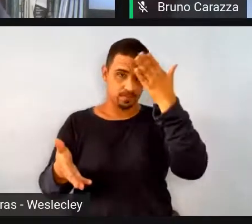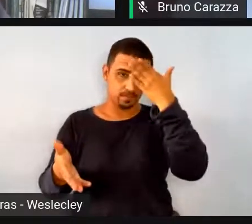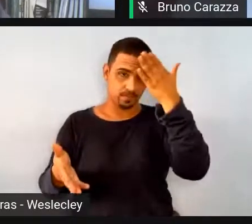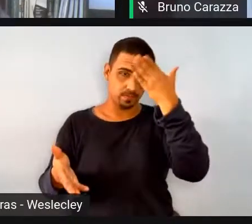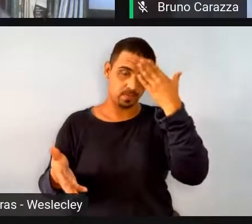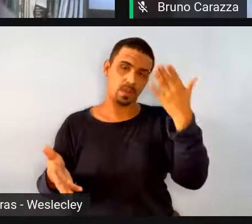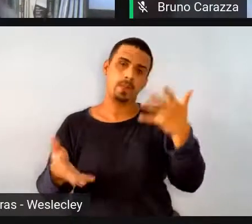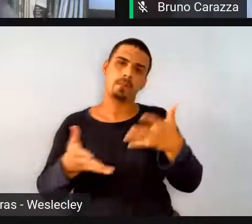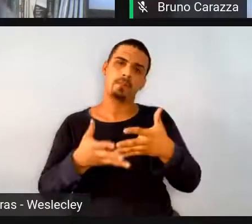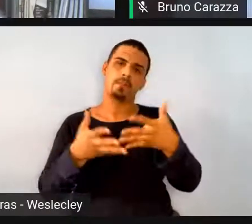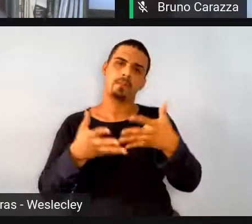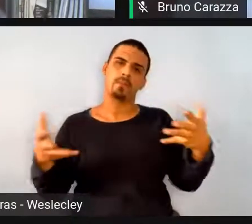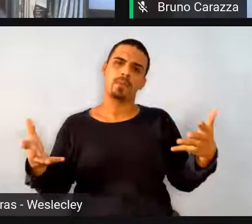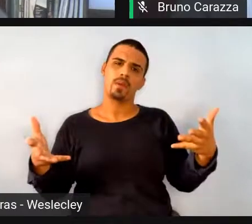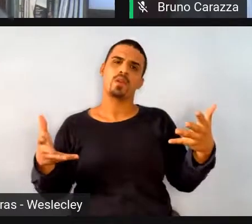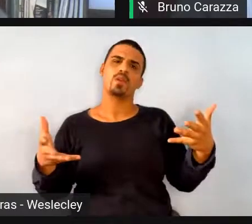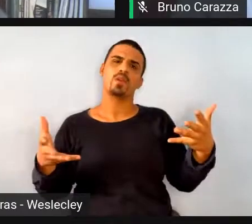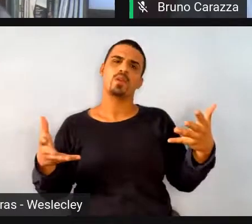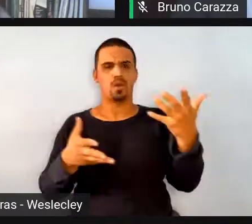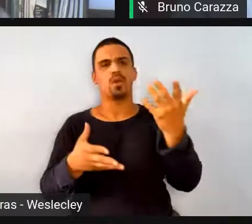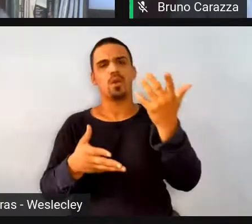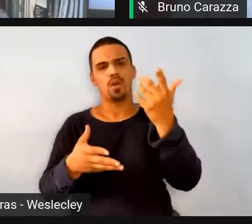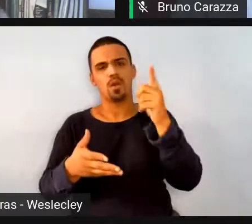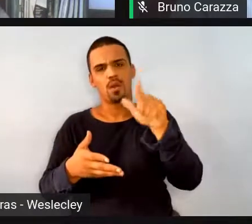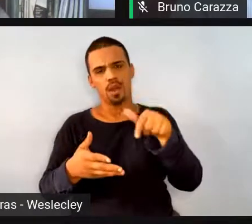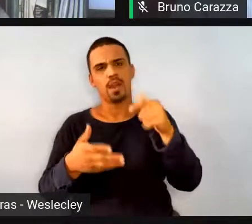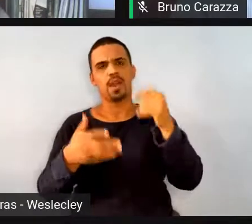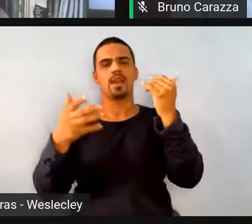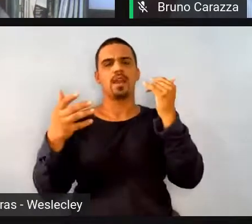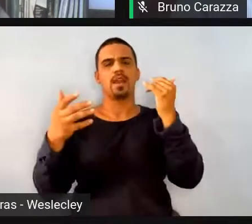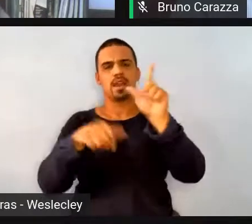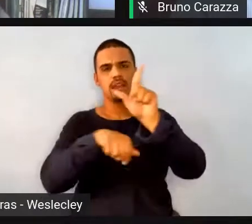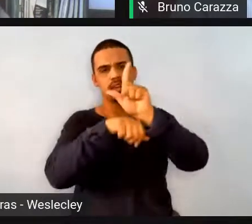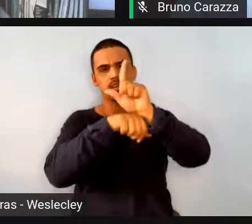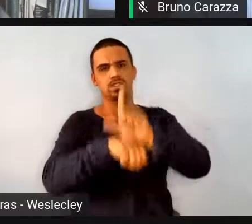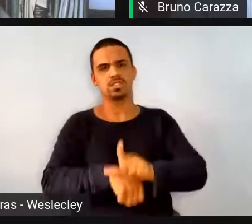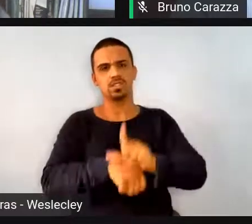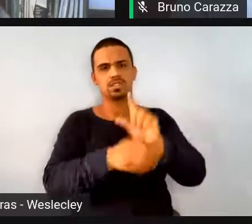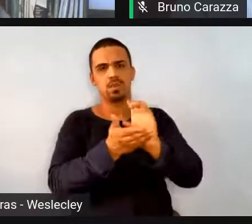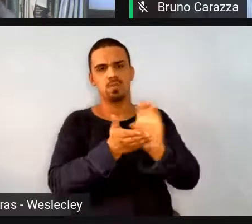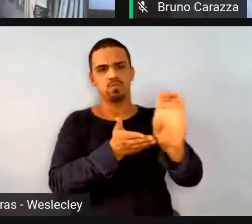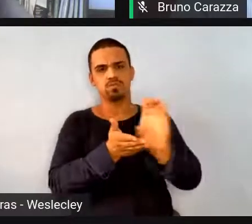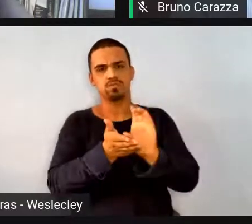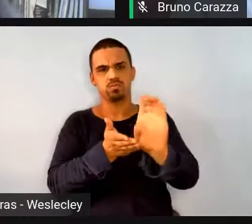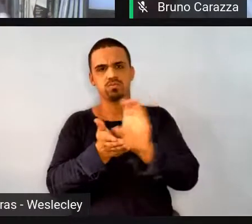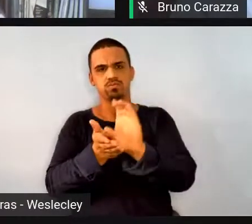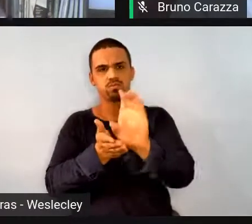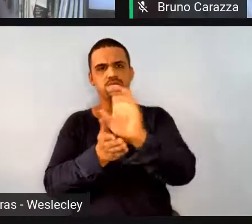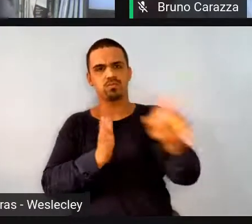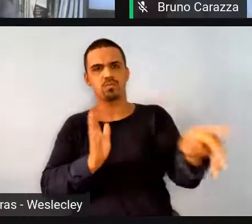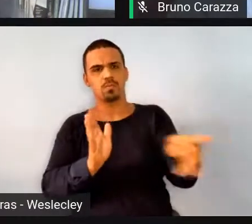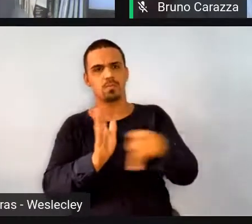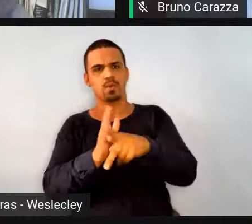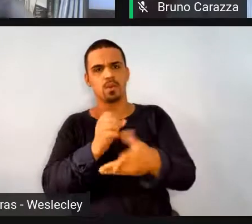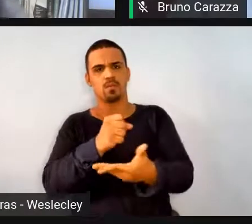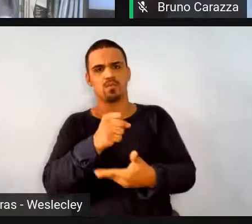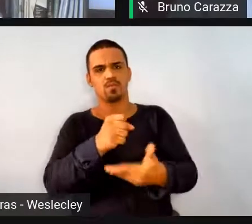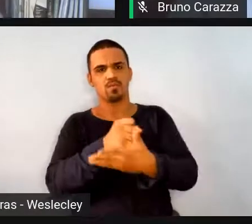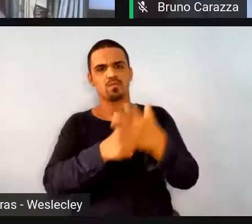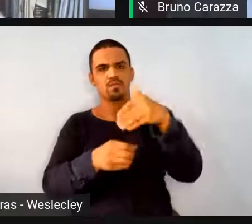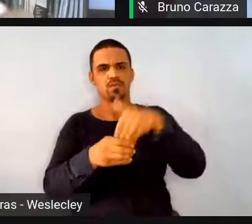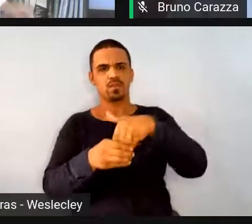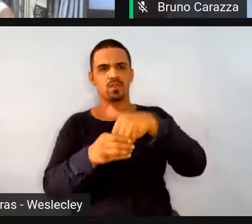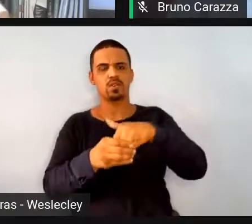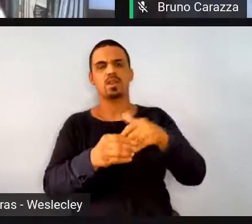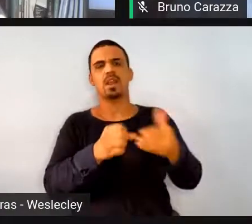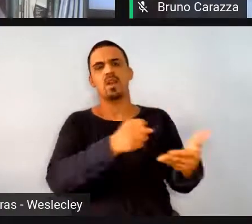fonte, possivelmente, de financiamento de campanha, que é a gestão dos recursos provenientes do fundo eleitoral e do fundo partidário.